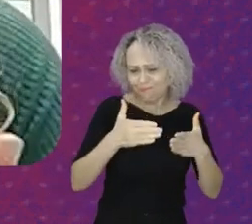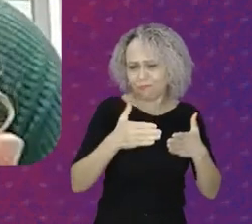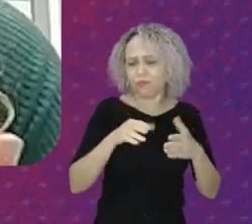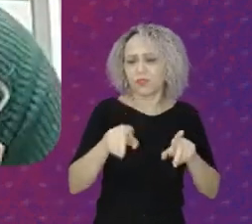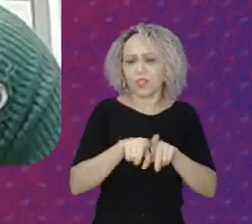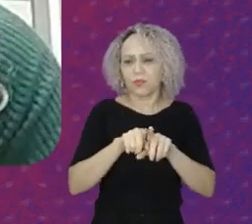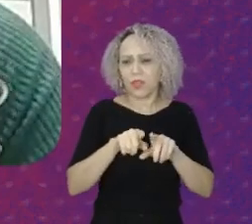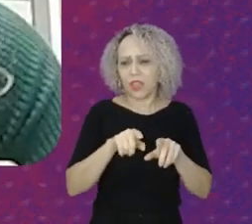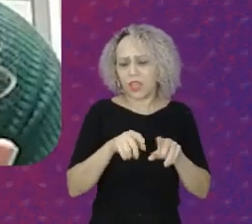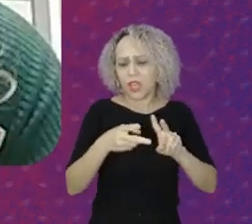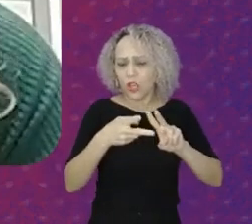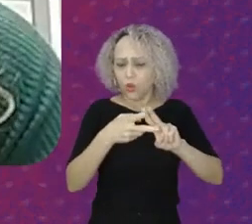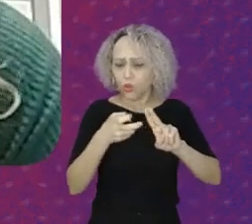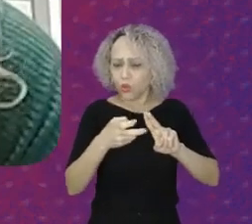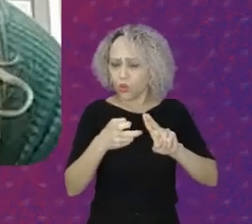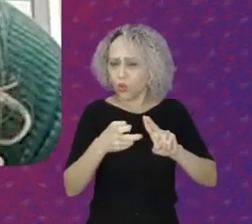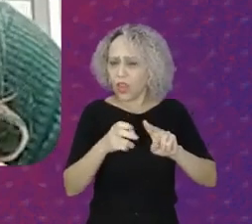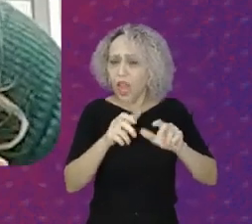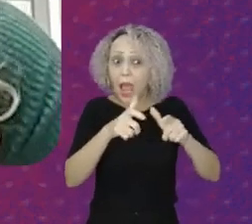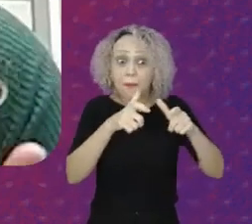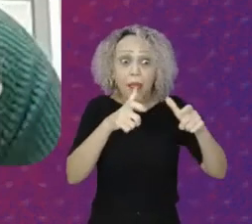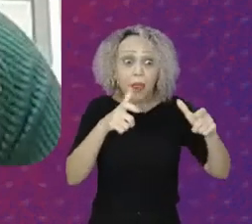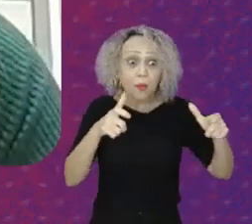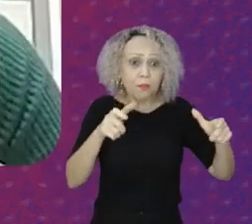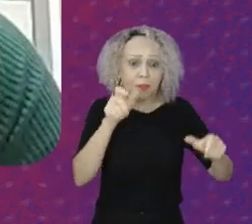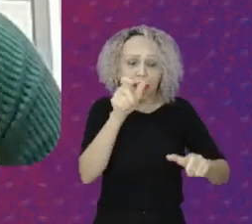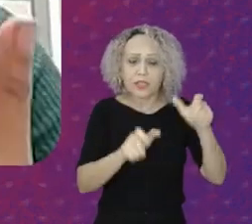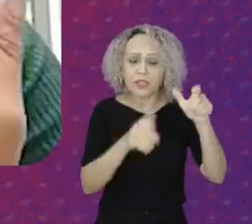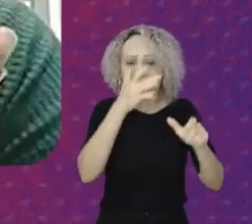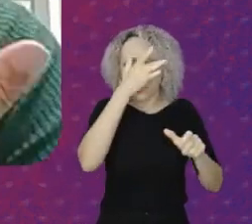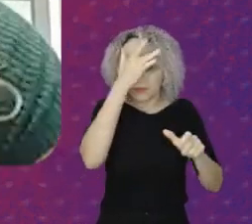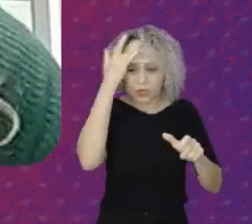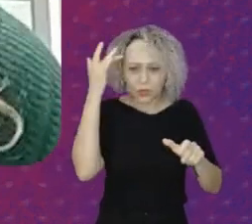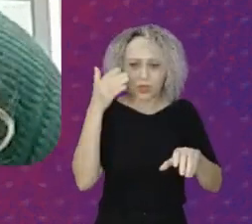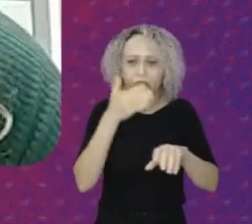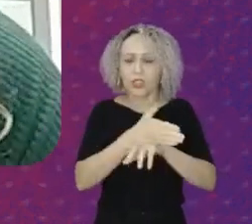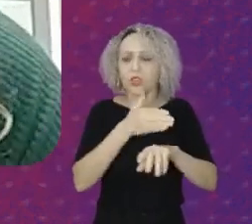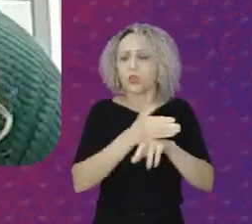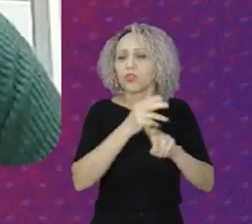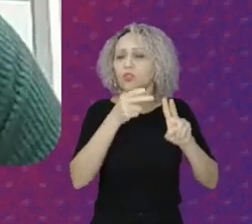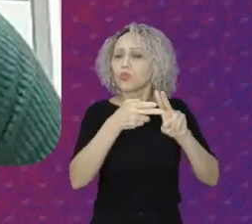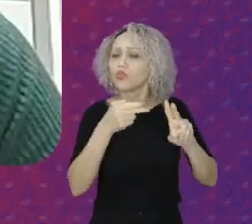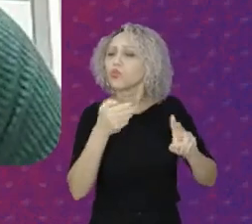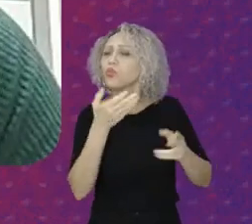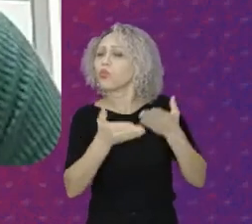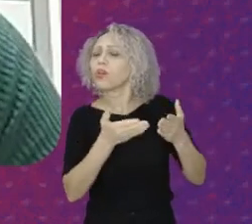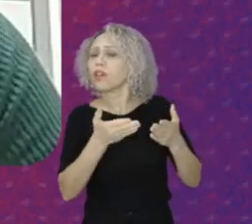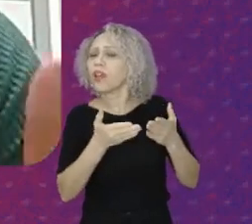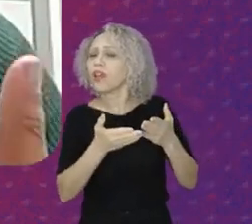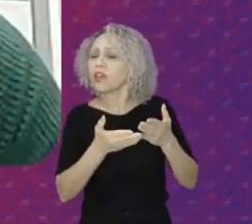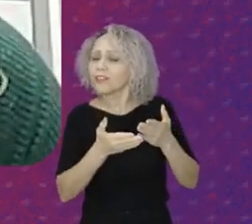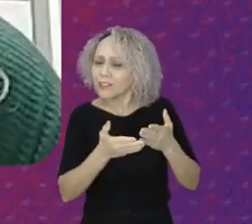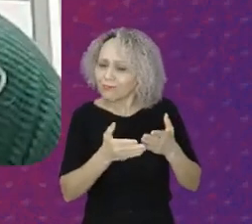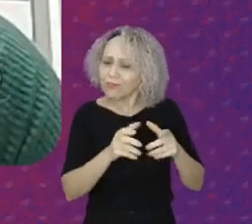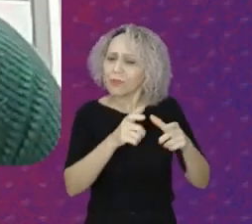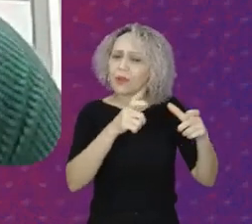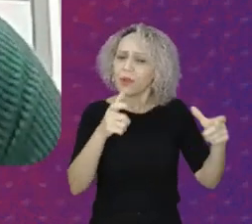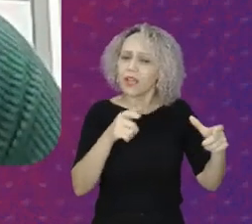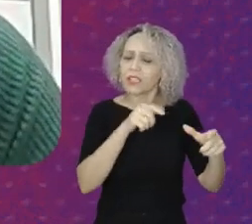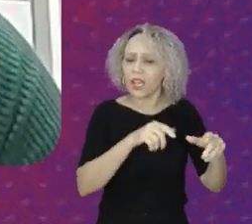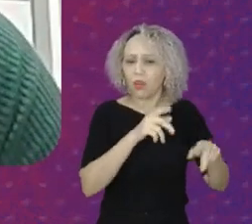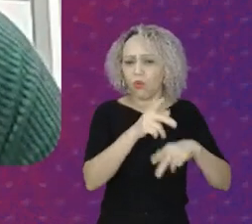também a maior parte dos usuários do SUS é a população negra, e muitas são as mulheres negras. Então, a gente precisa